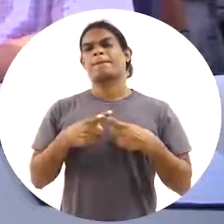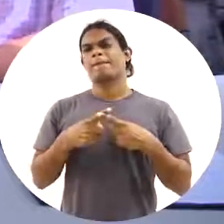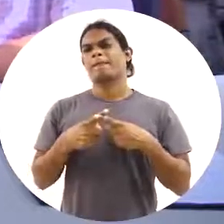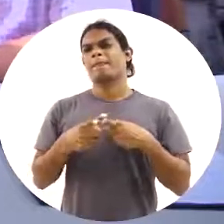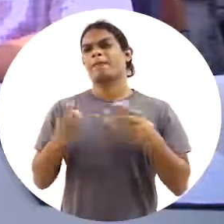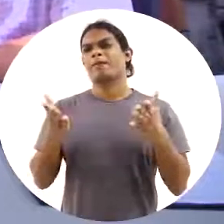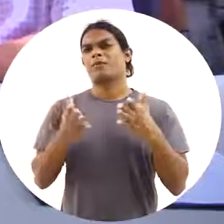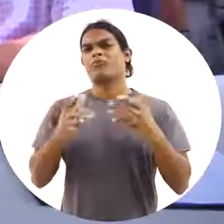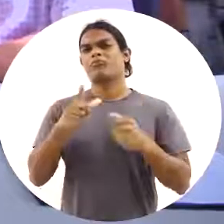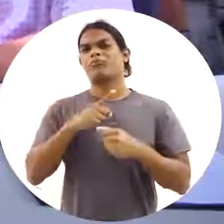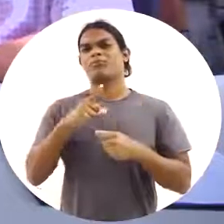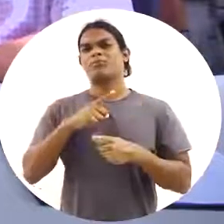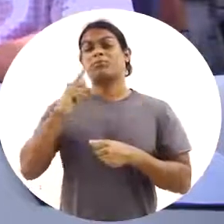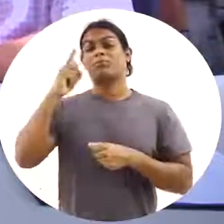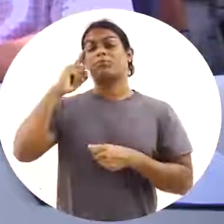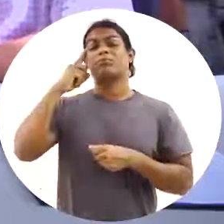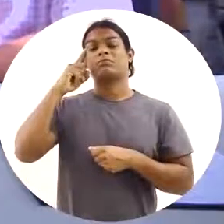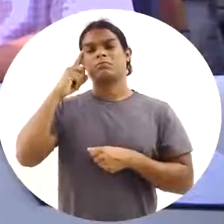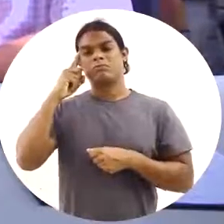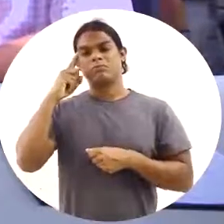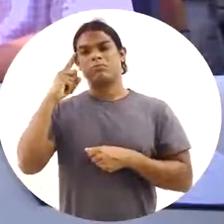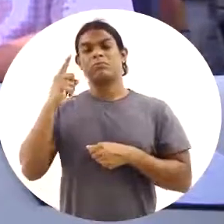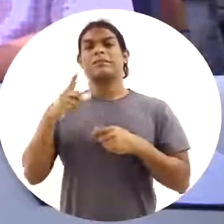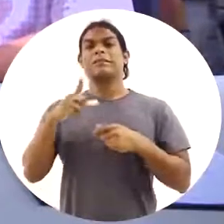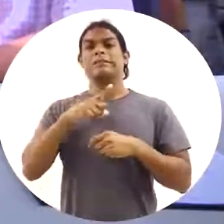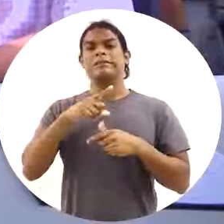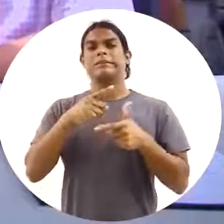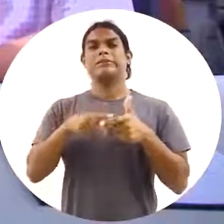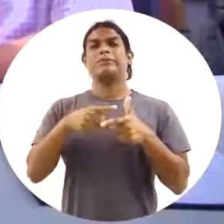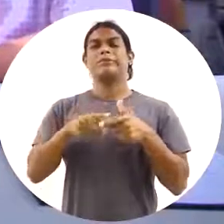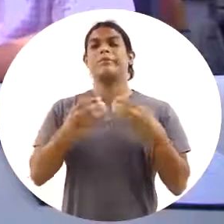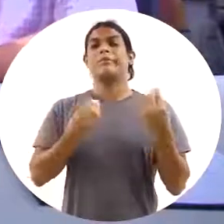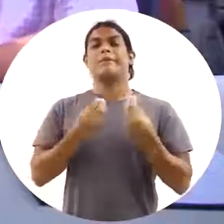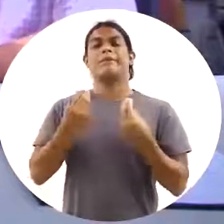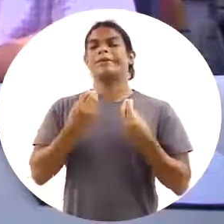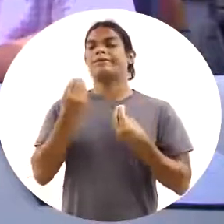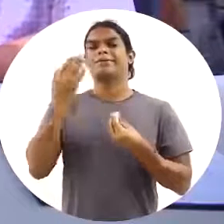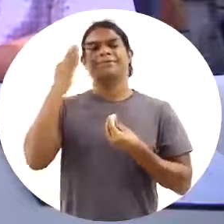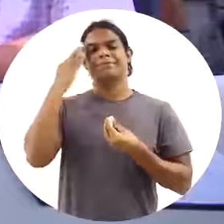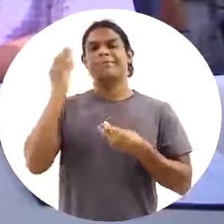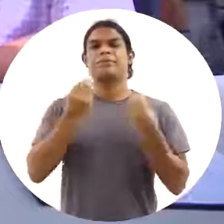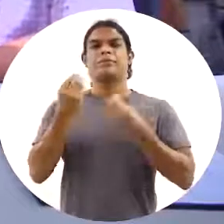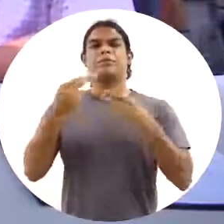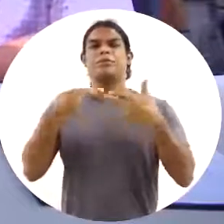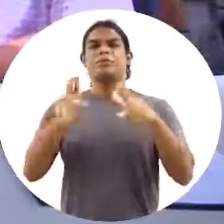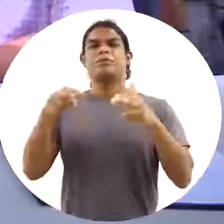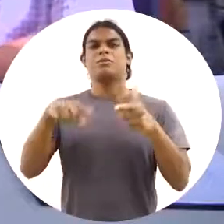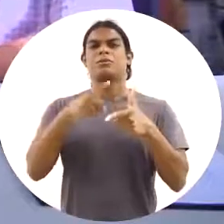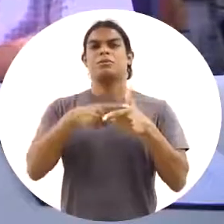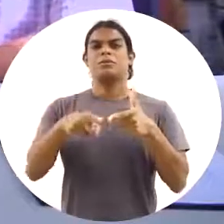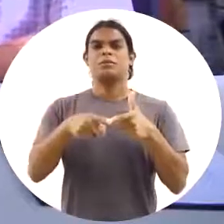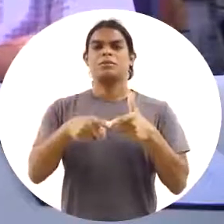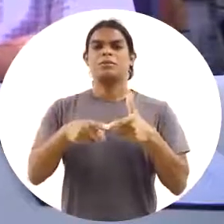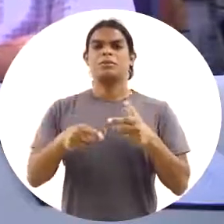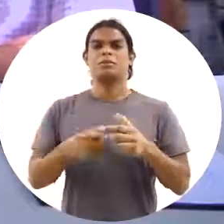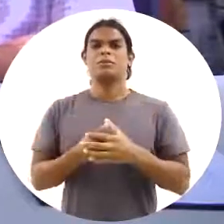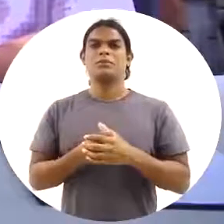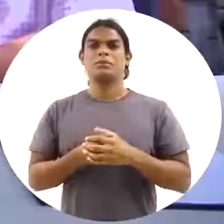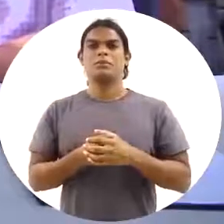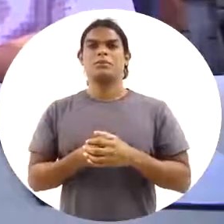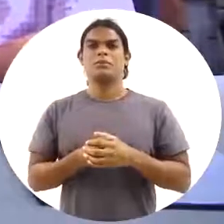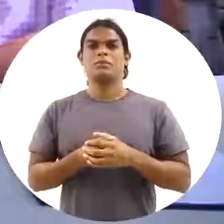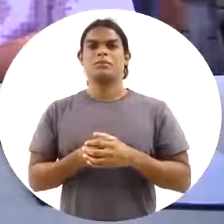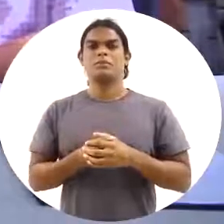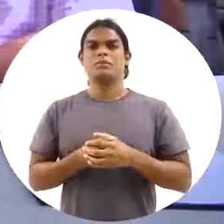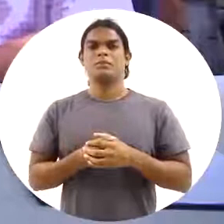ovos. A gente tem a consciência que há um problema, mas a gente não tem essa rota completa. A geração de vocês que está ingressando agora